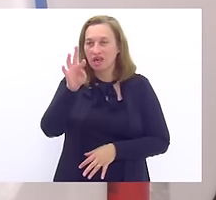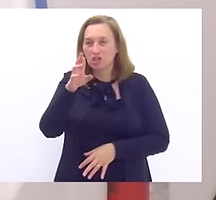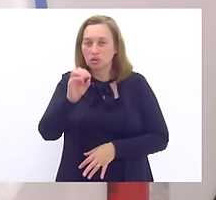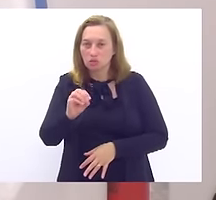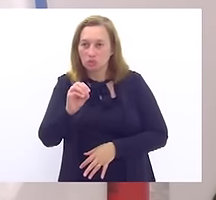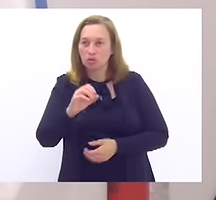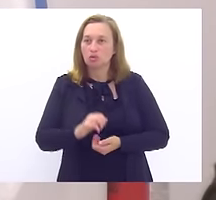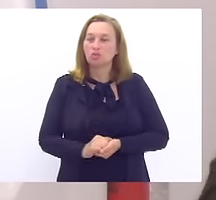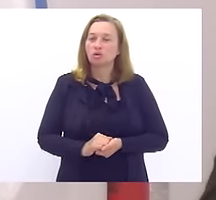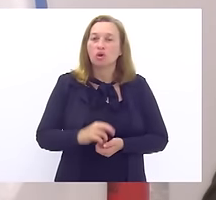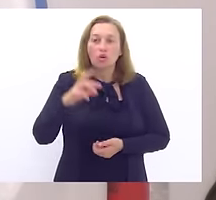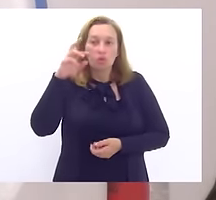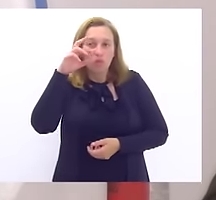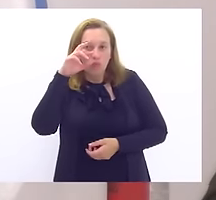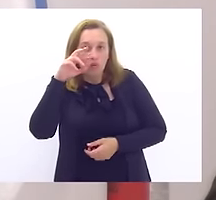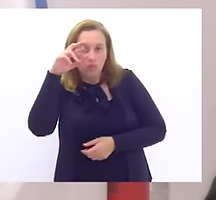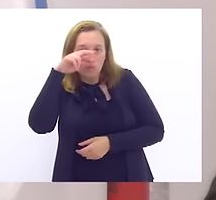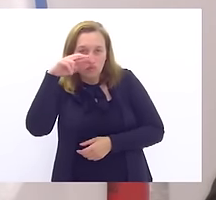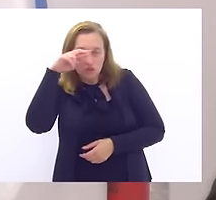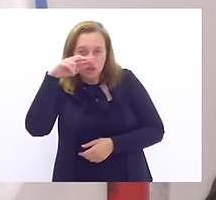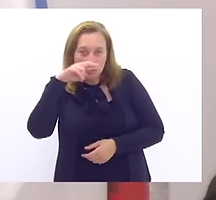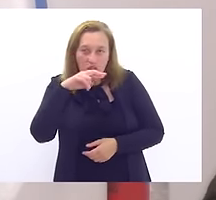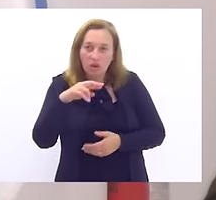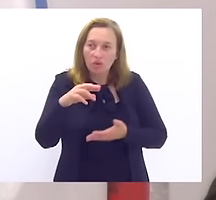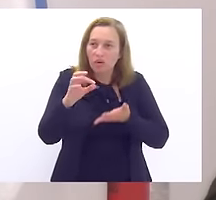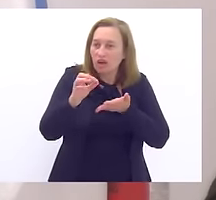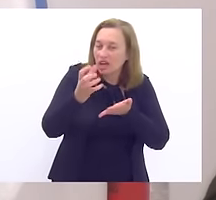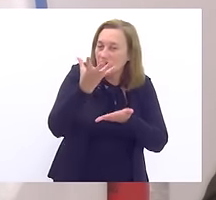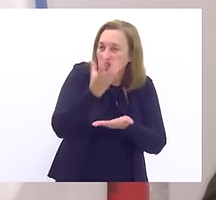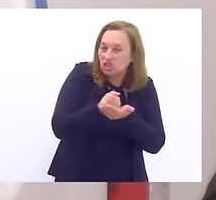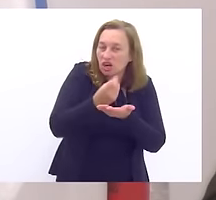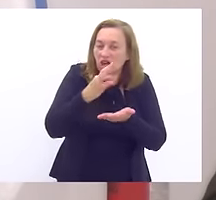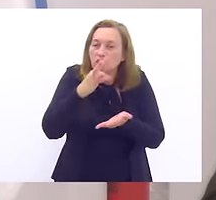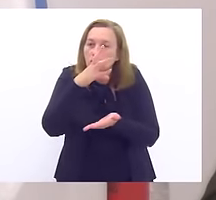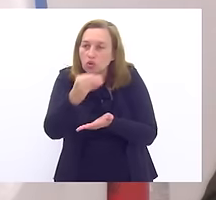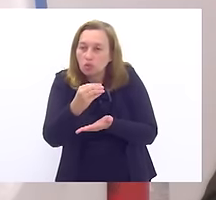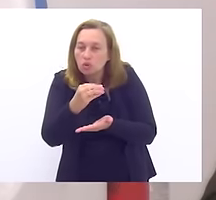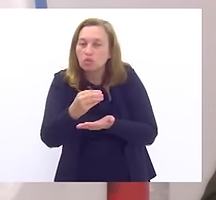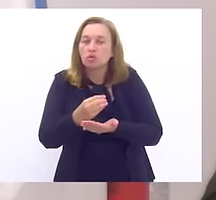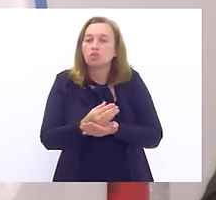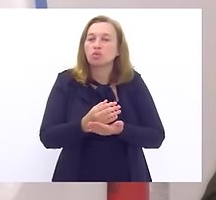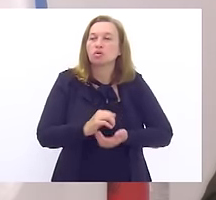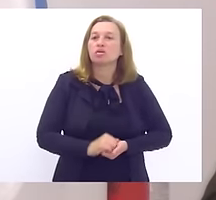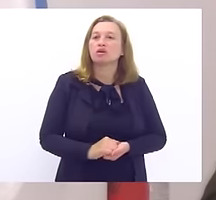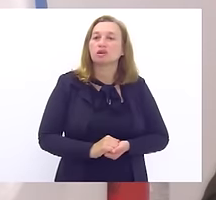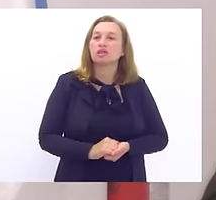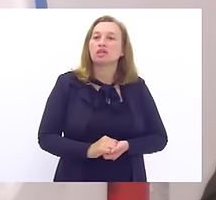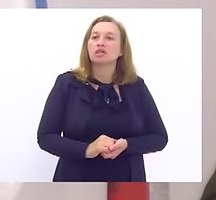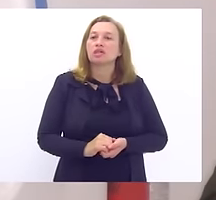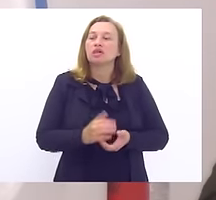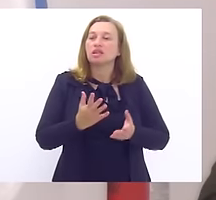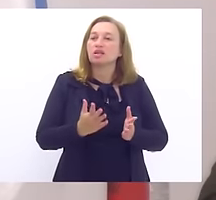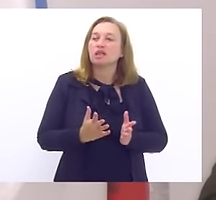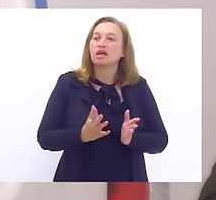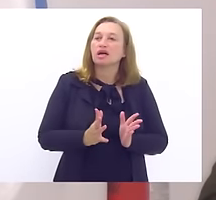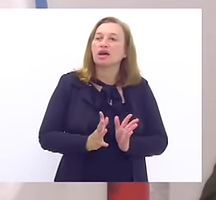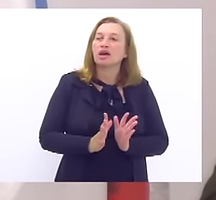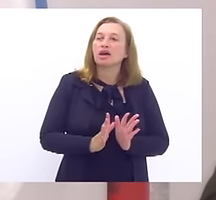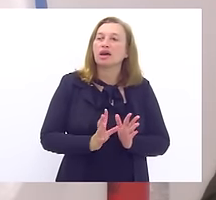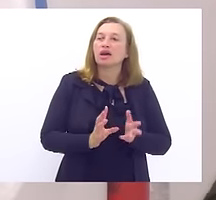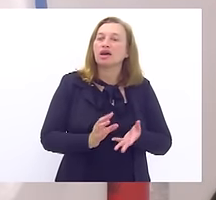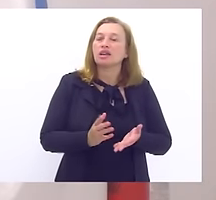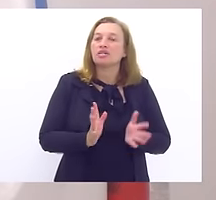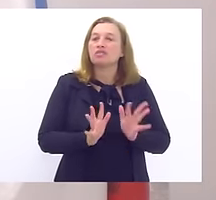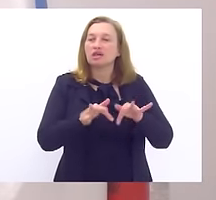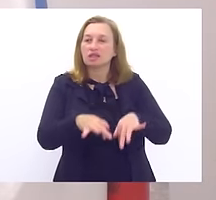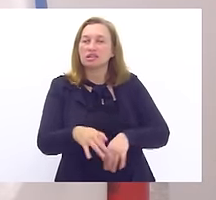do disposto o fiscal deverá registrar as ocorrência determinar medidas necessárias ao cumprimento das obrigações da entrega desse tema de referência bem como